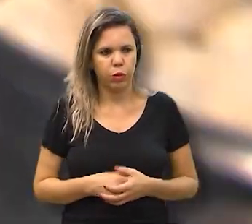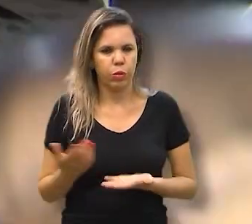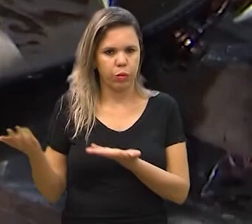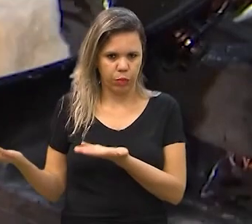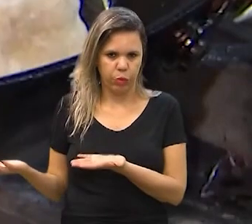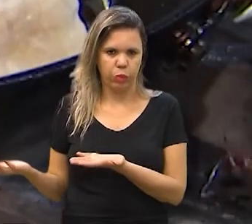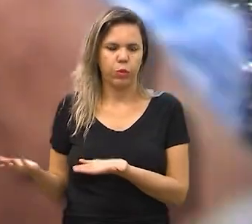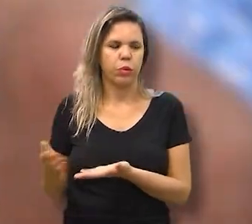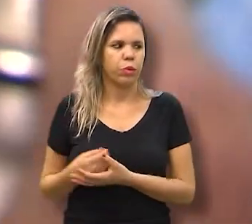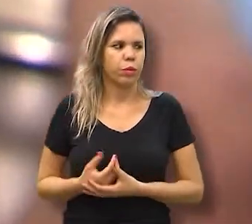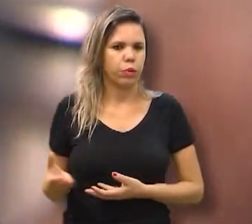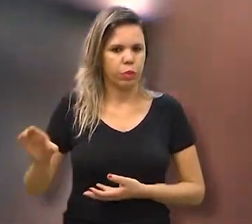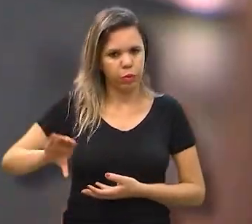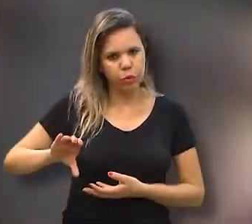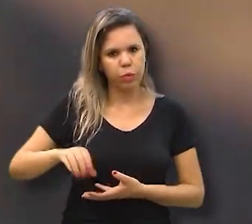e o nhoque.